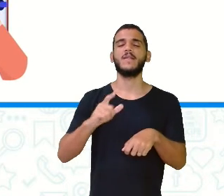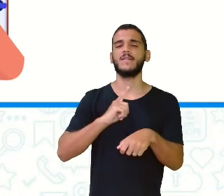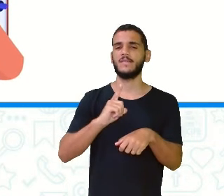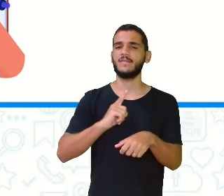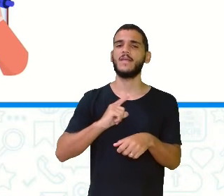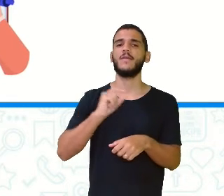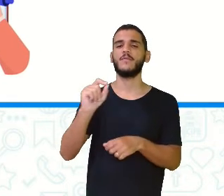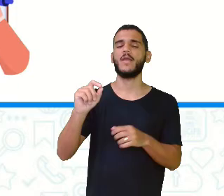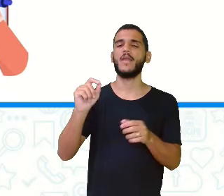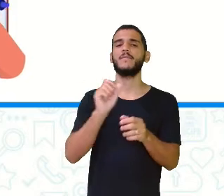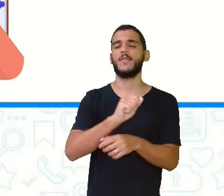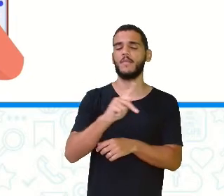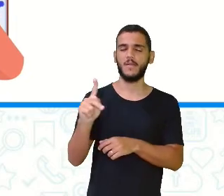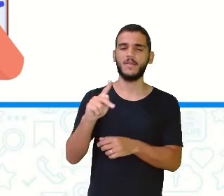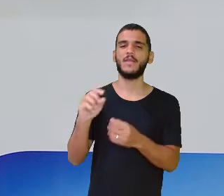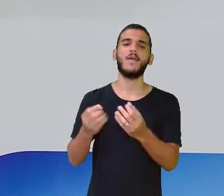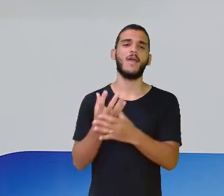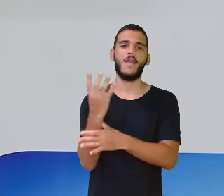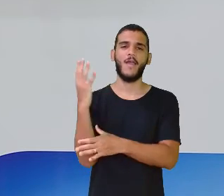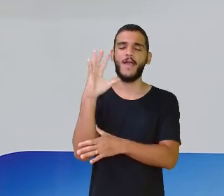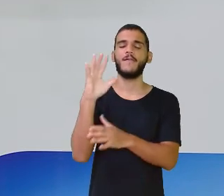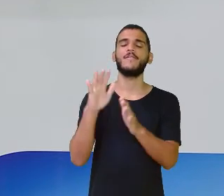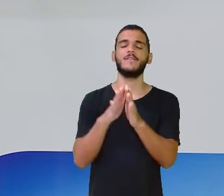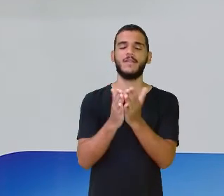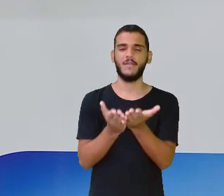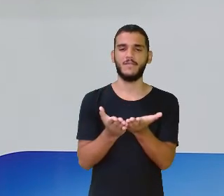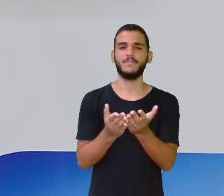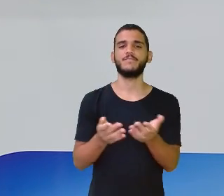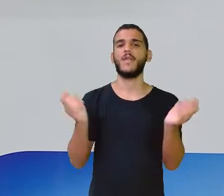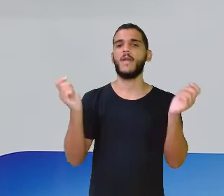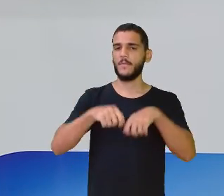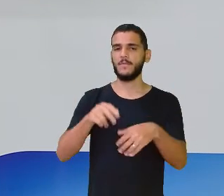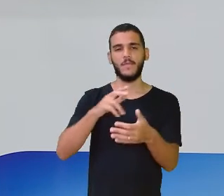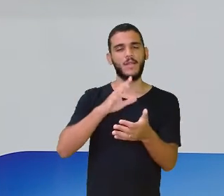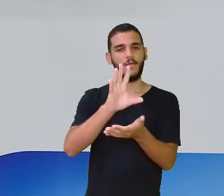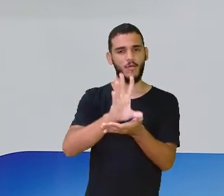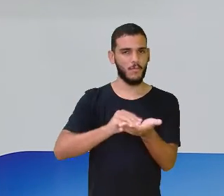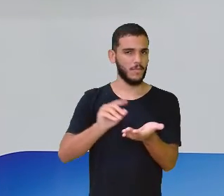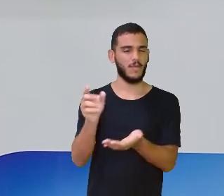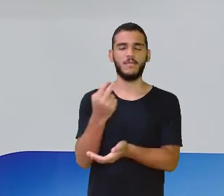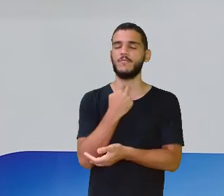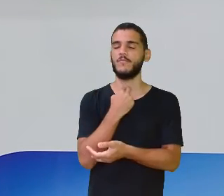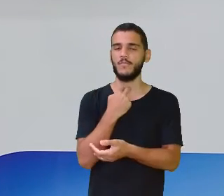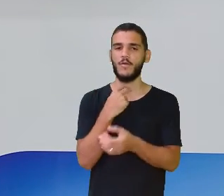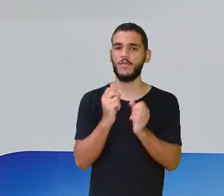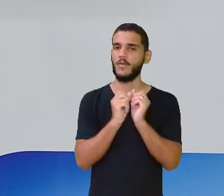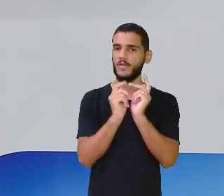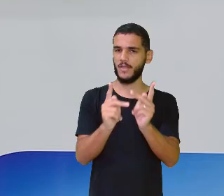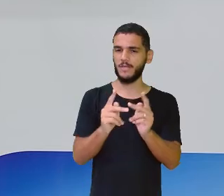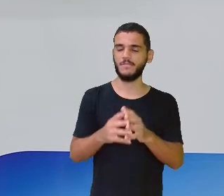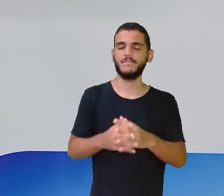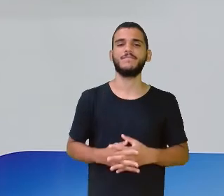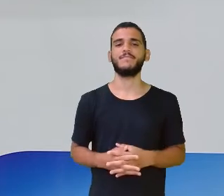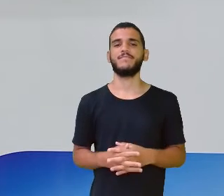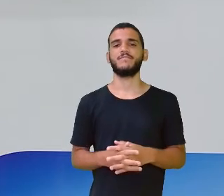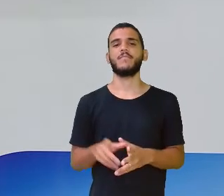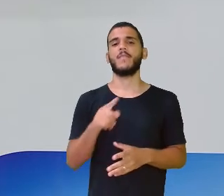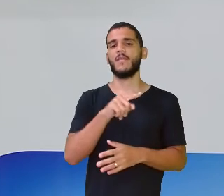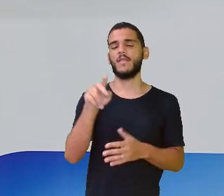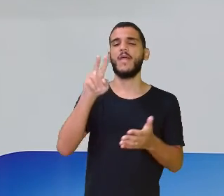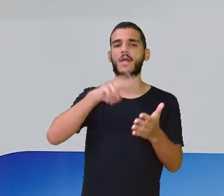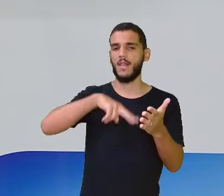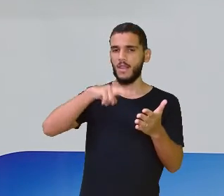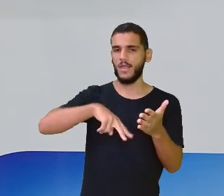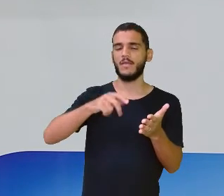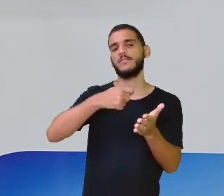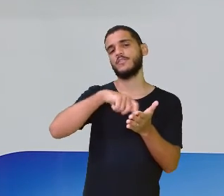inclusive nesse mesmo livro que eu te sugeri. Não é para copiar. Calma. O objetivo não é que você copie. Você vai ler